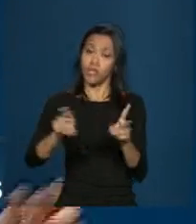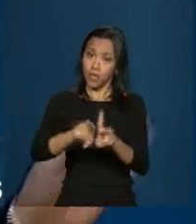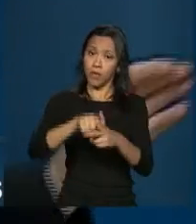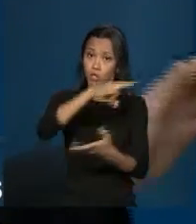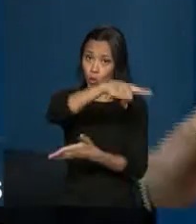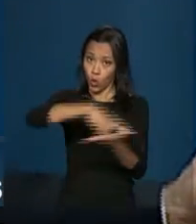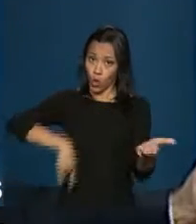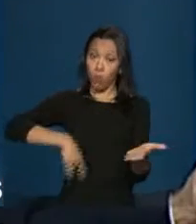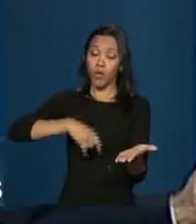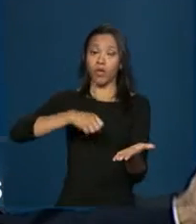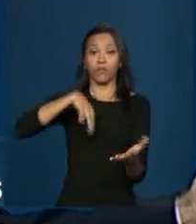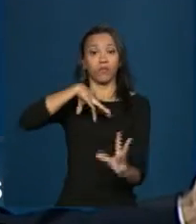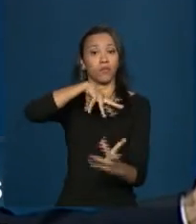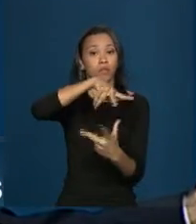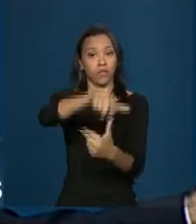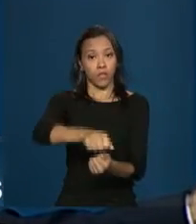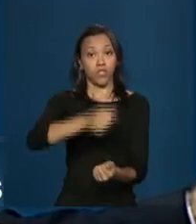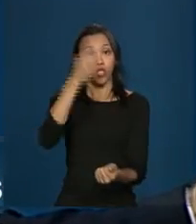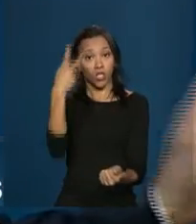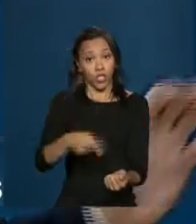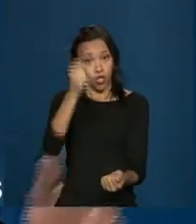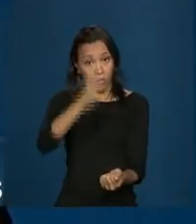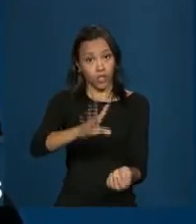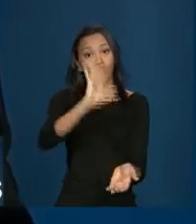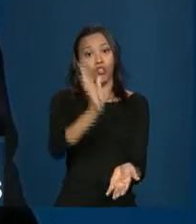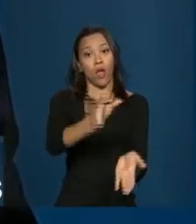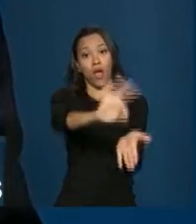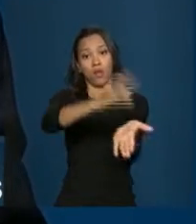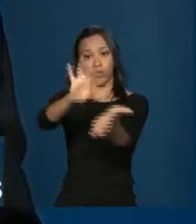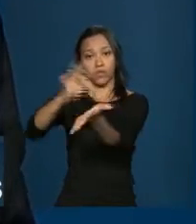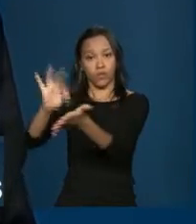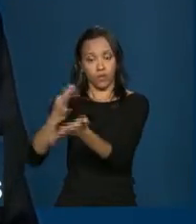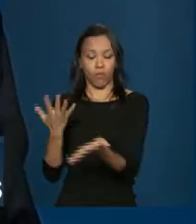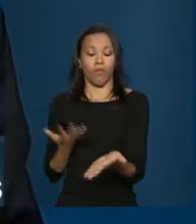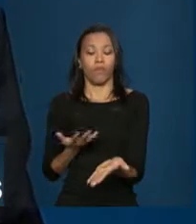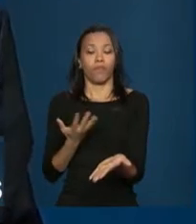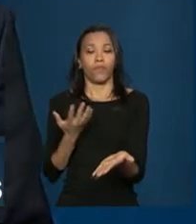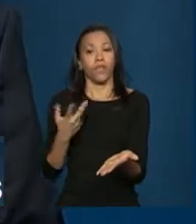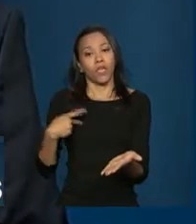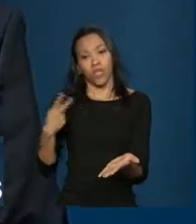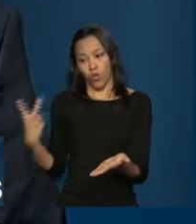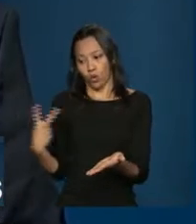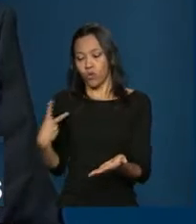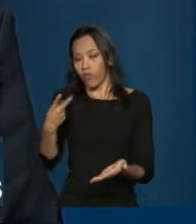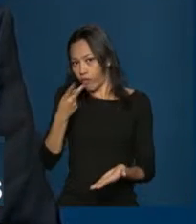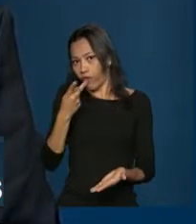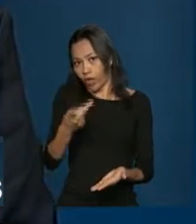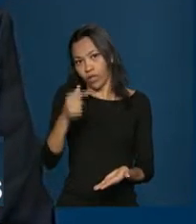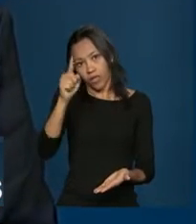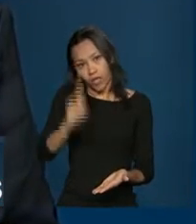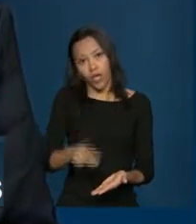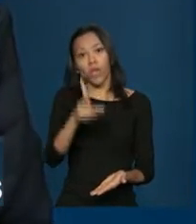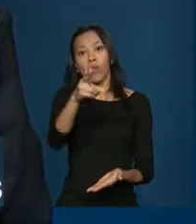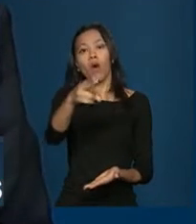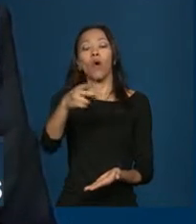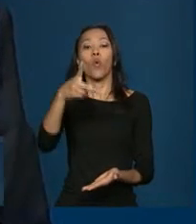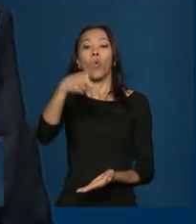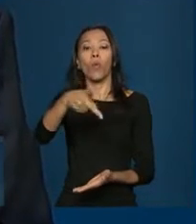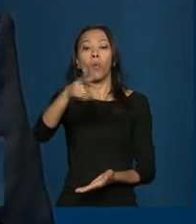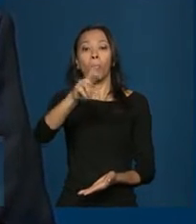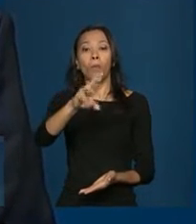que o Brasil assinou. Esses mencionados pelo Rafael e por mim mais cedo, como o Protocolo de